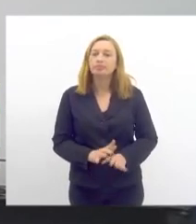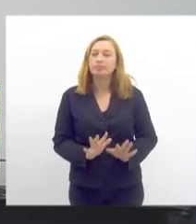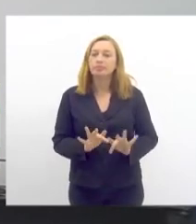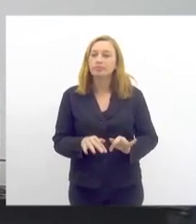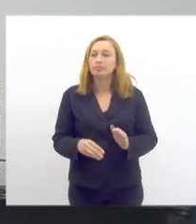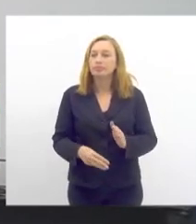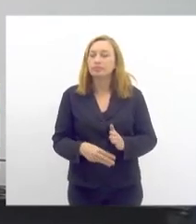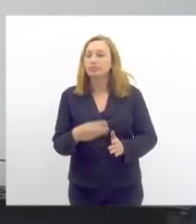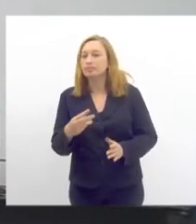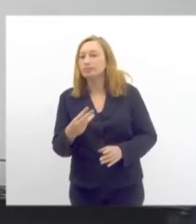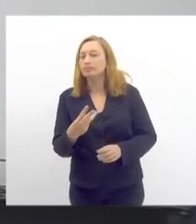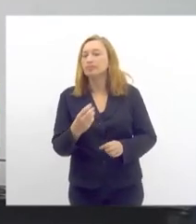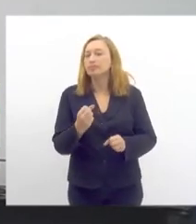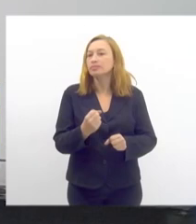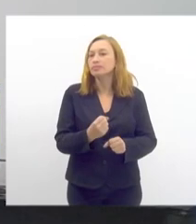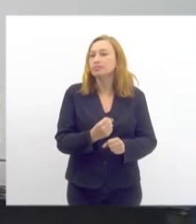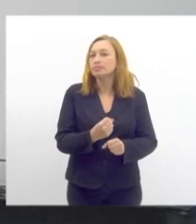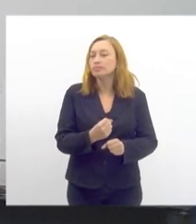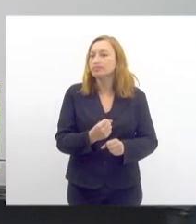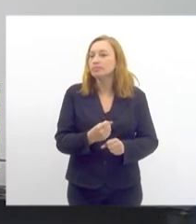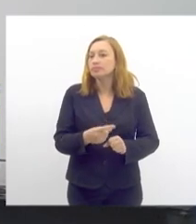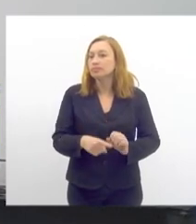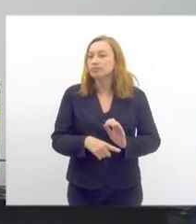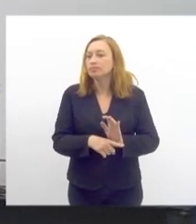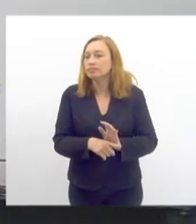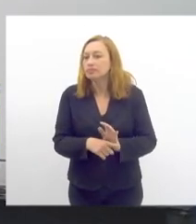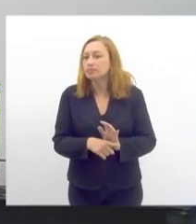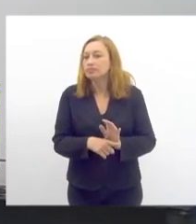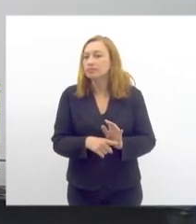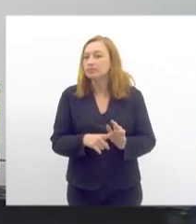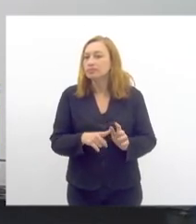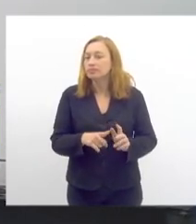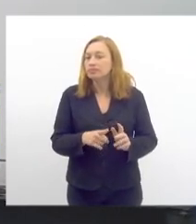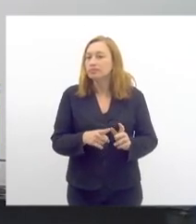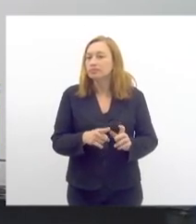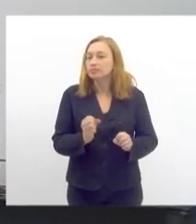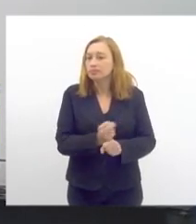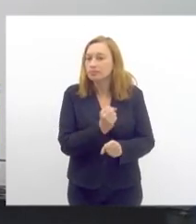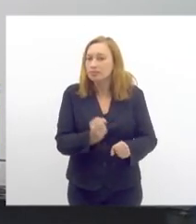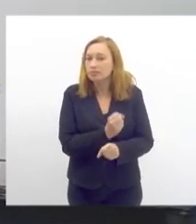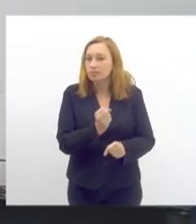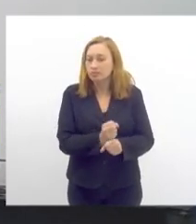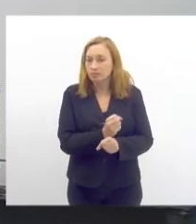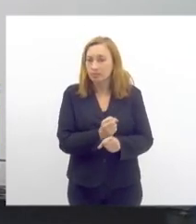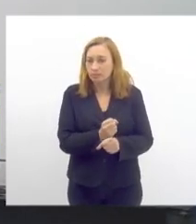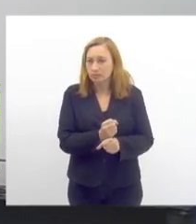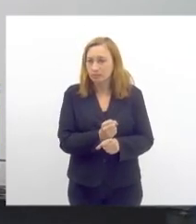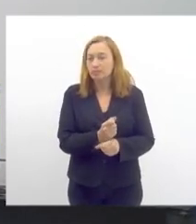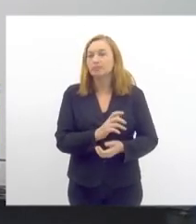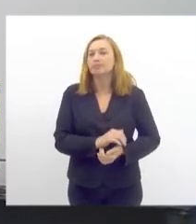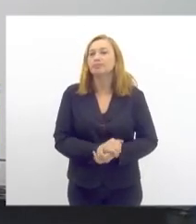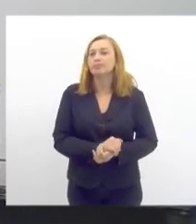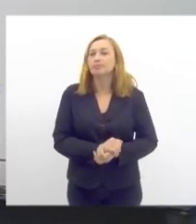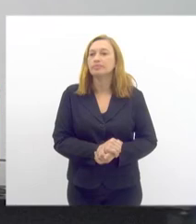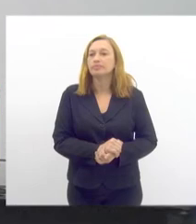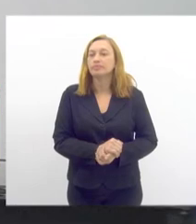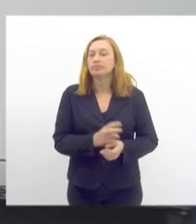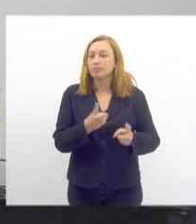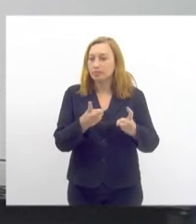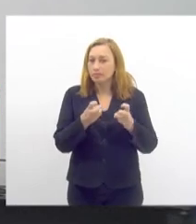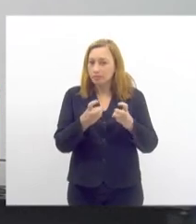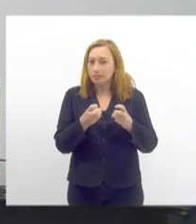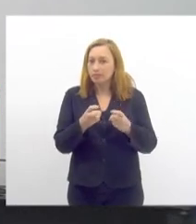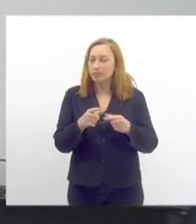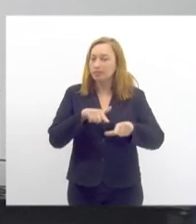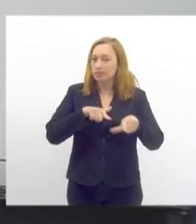3 meses de obras de recuperação das unidades indicadas pelo SINDETRAN. Note-se que a gente, o tempo todo, trabalhou